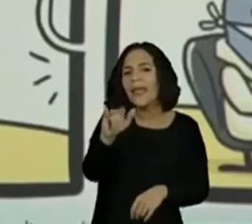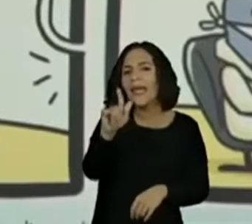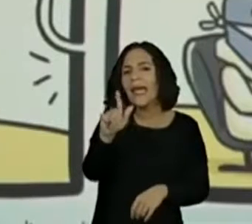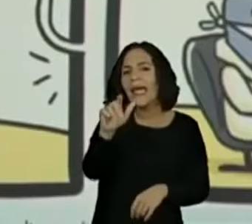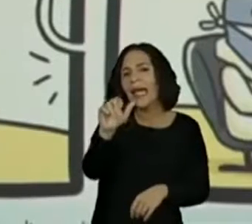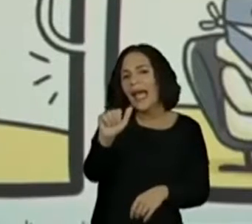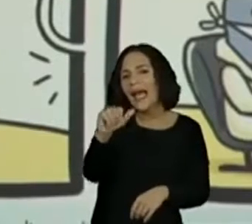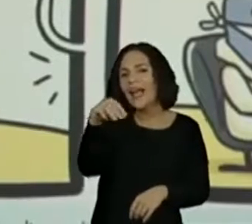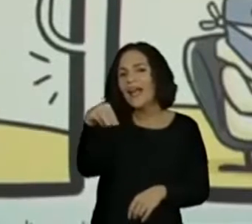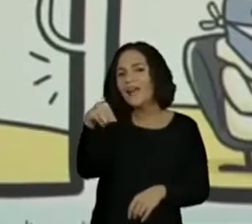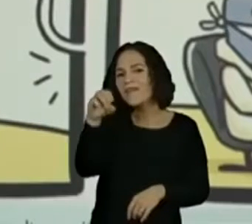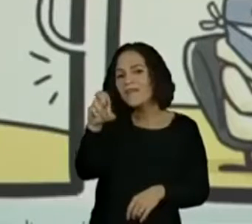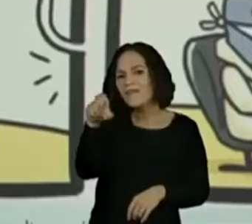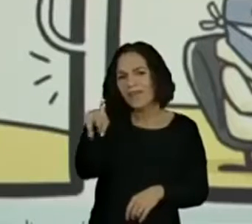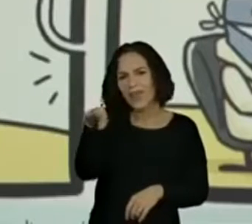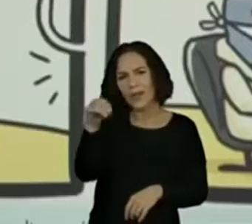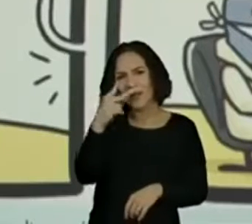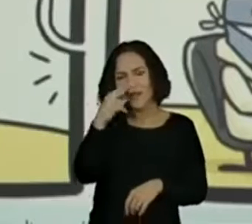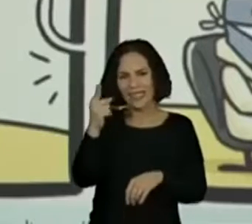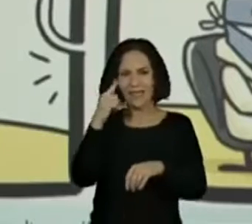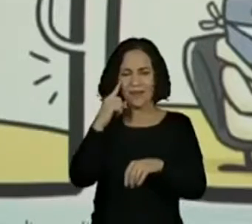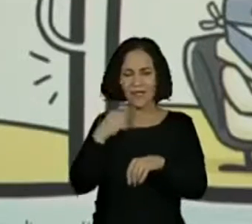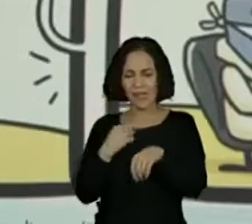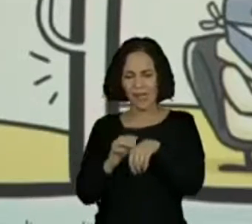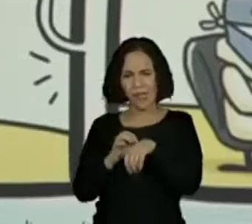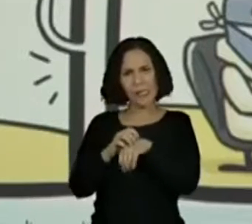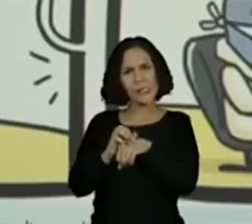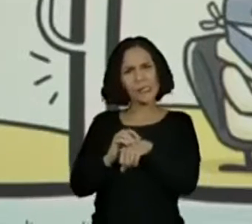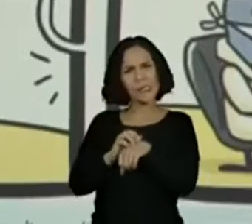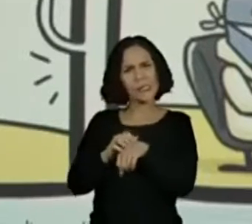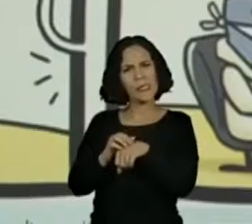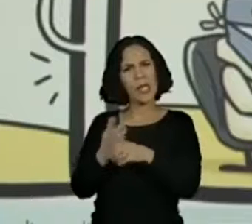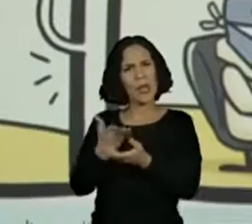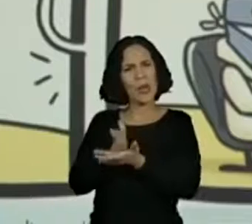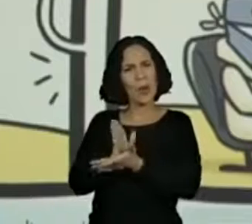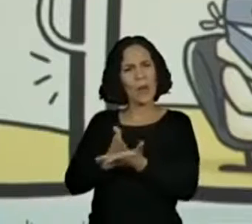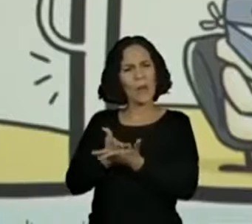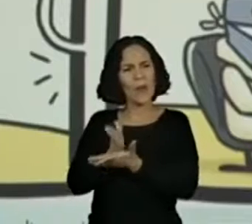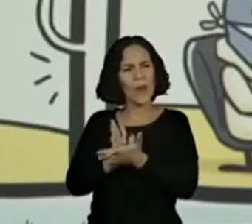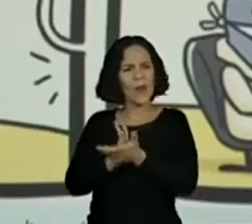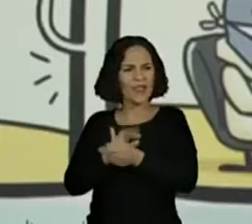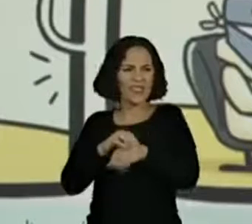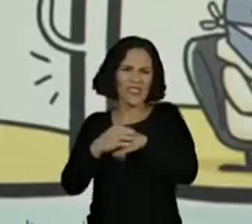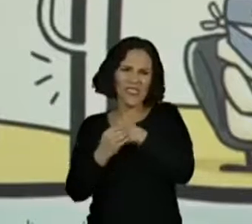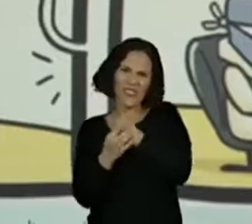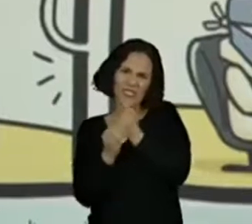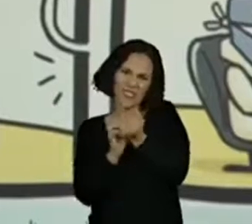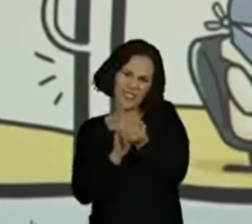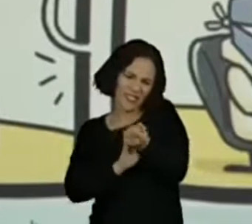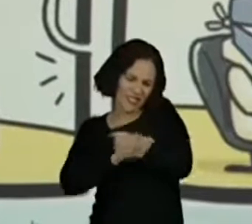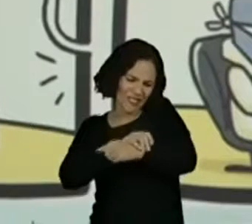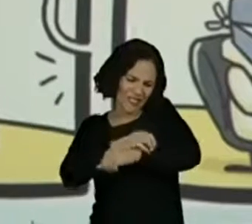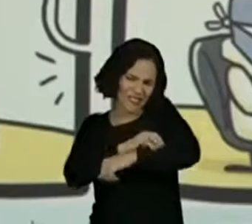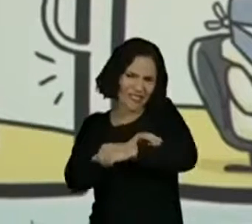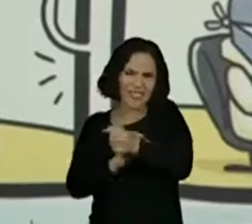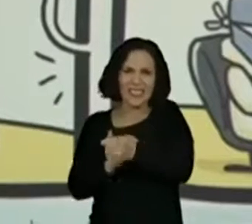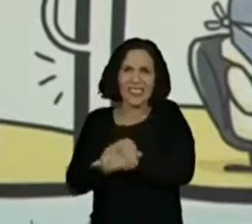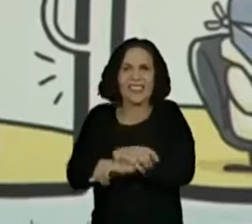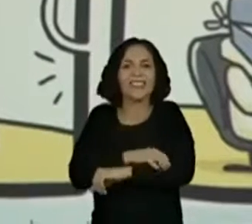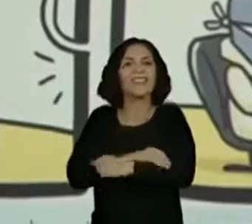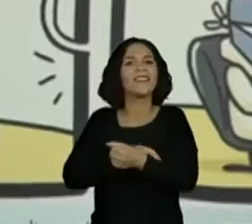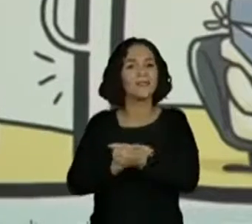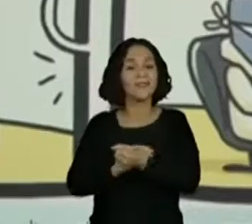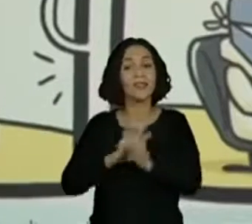formigamento. Olha lá, professora Vivi, a gente tem um balão, mas a gente não consegue ainda ver a personagem. Só aparece a fala.